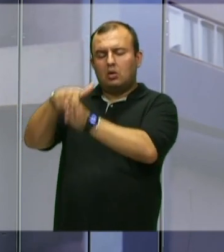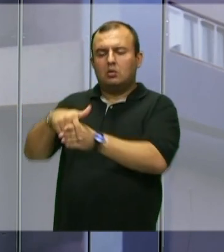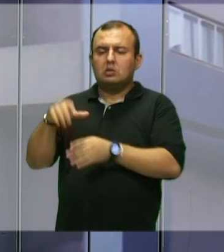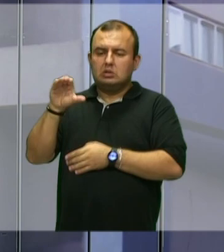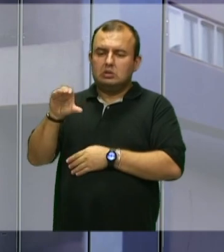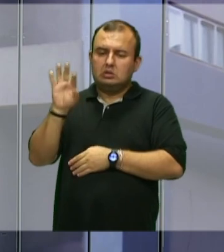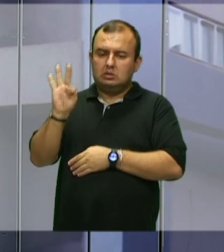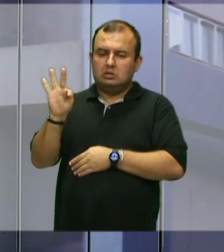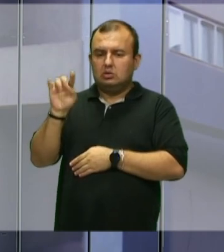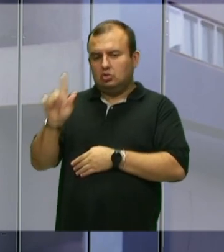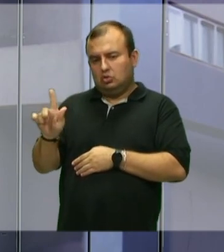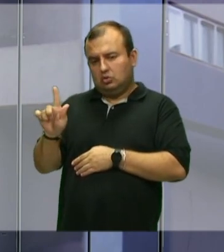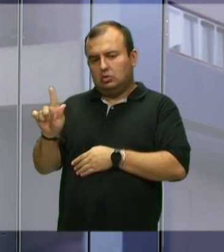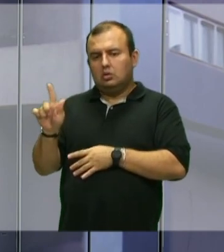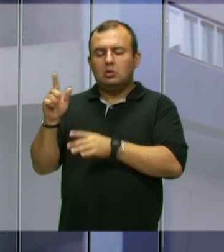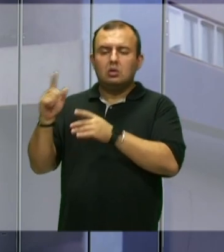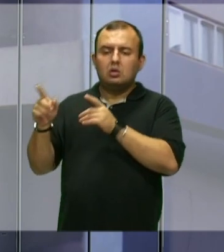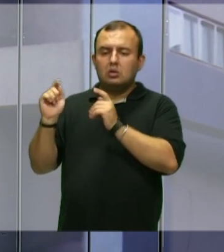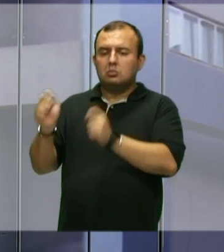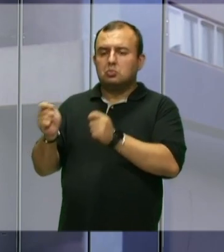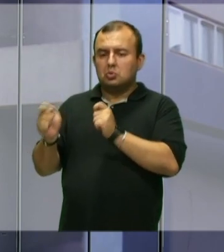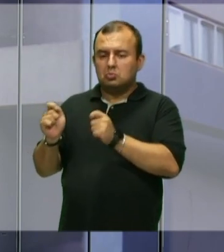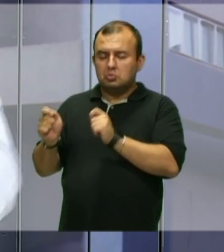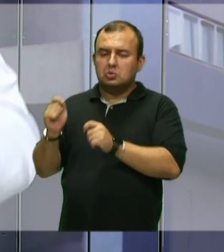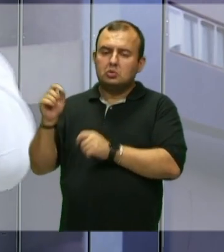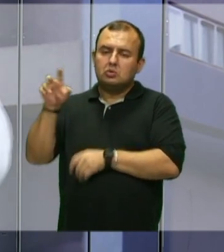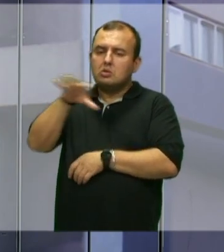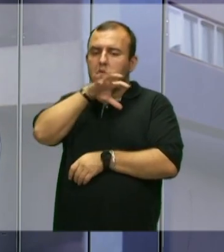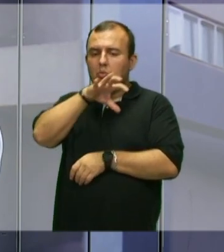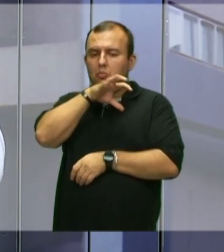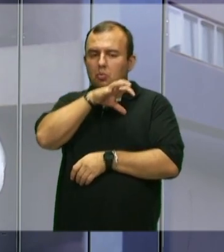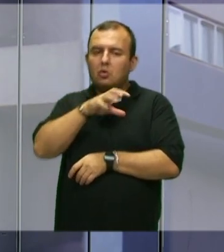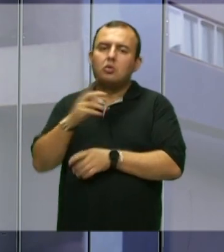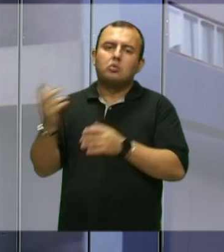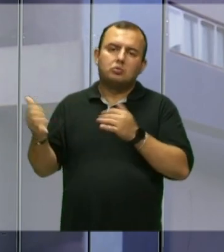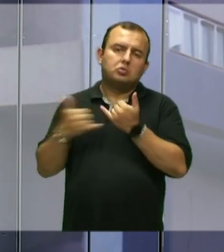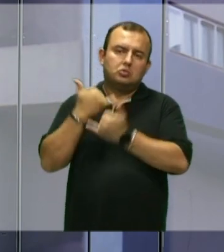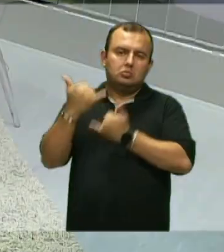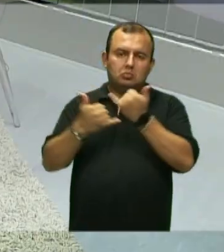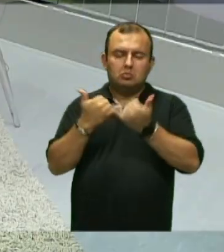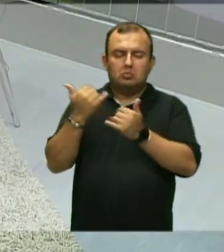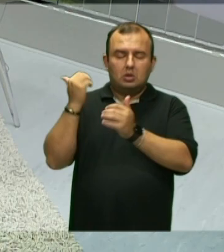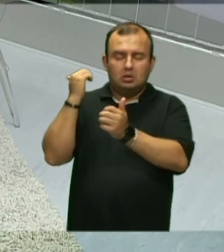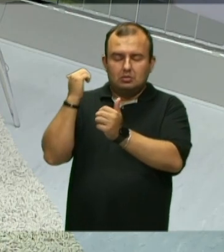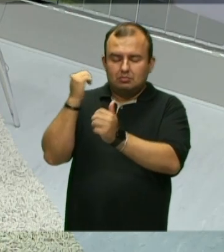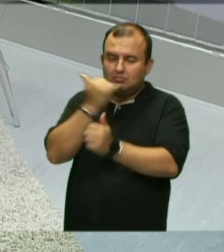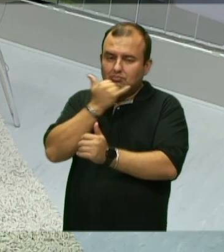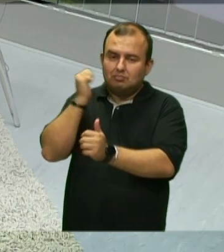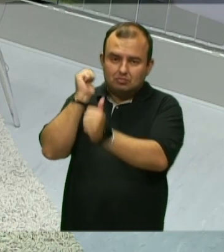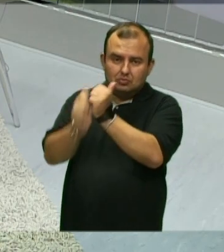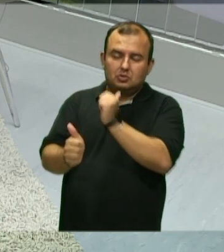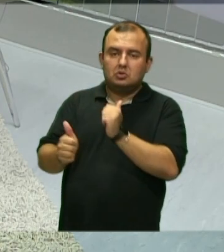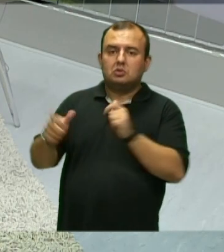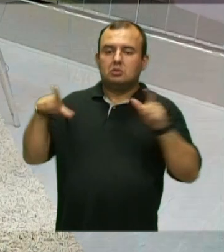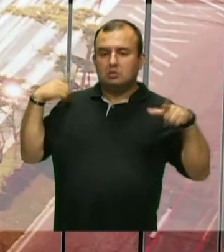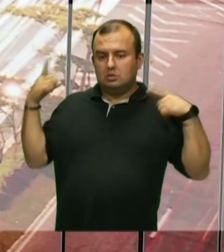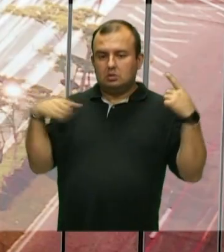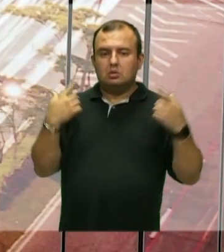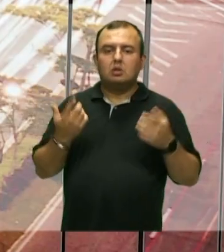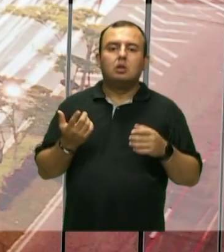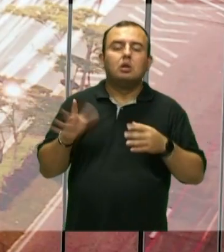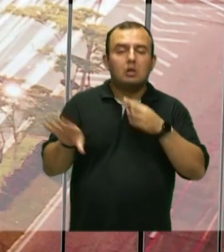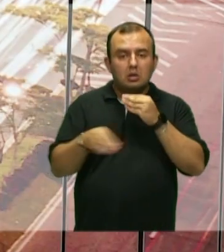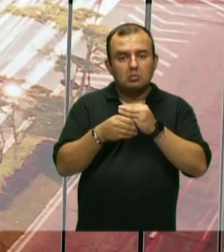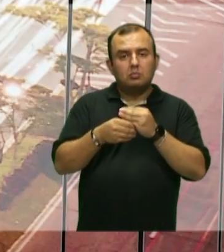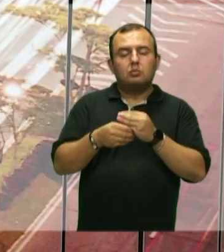CTG, que usa esse transporte de tração animal para esporte e lazer. Vereador, emendas impositivas.